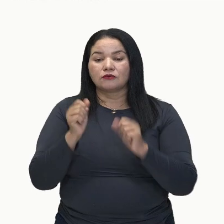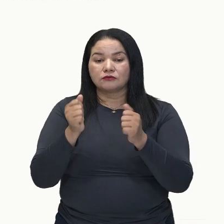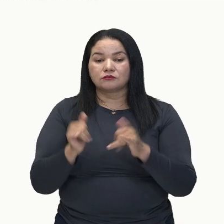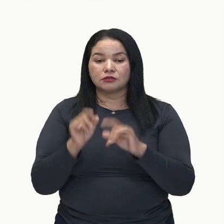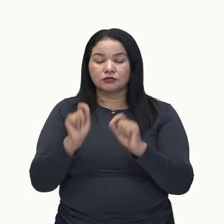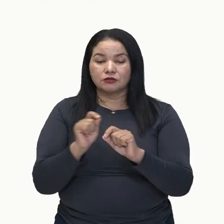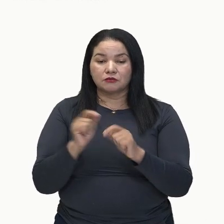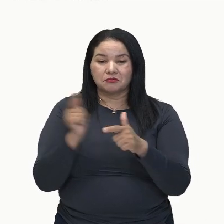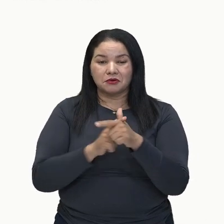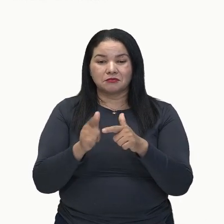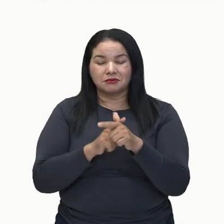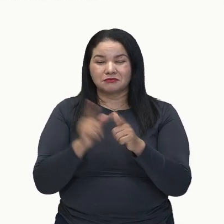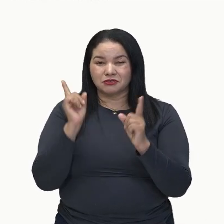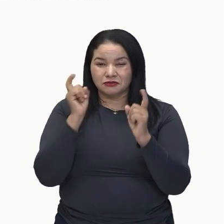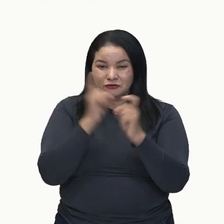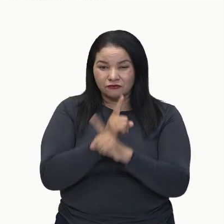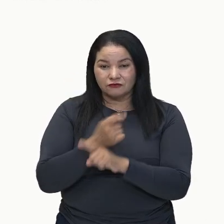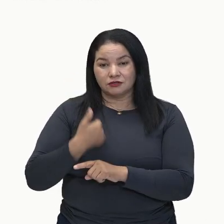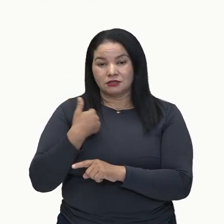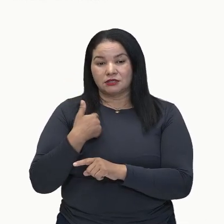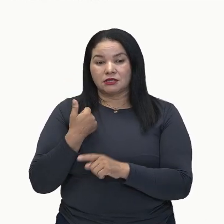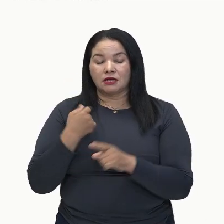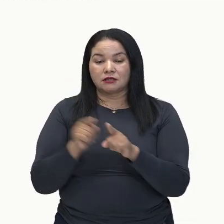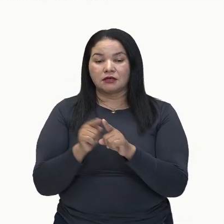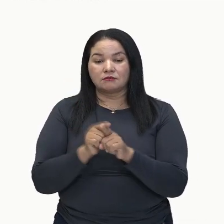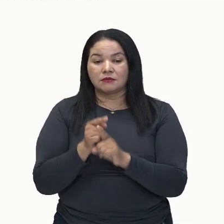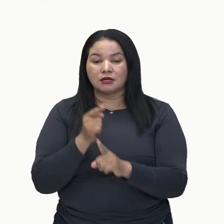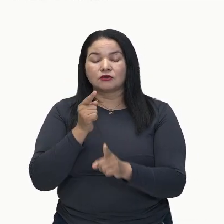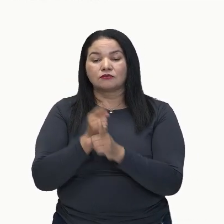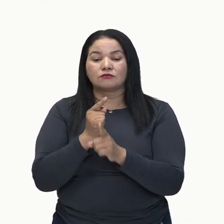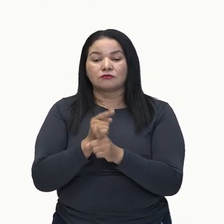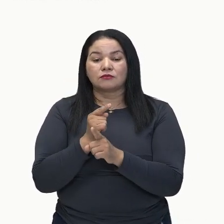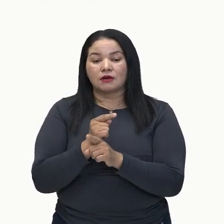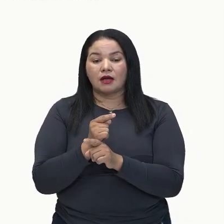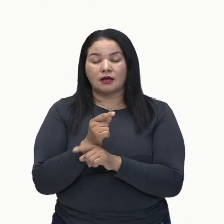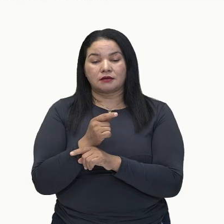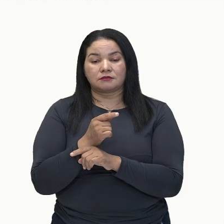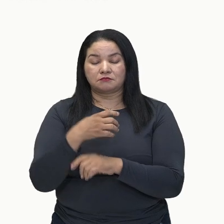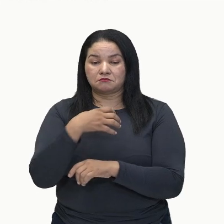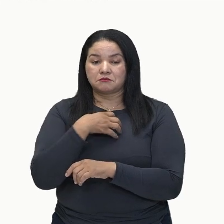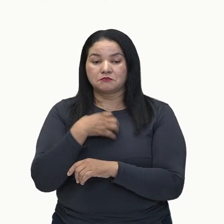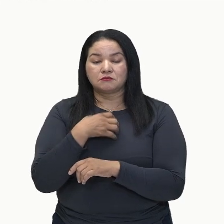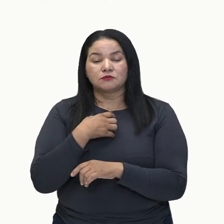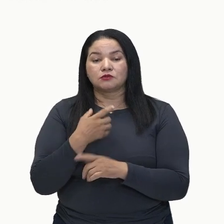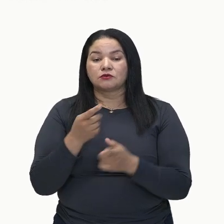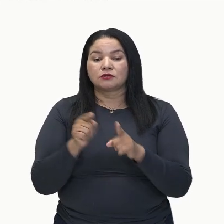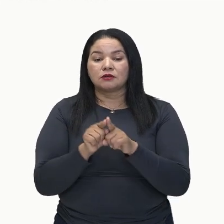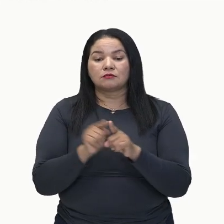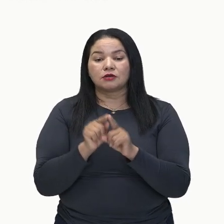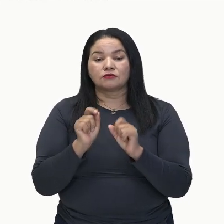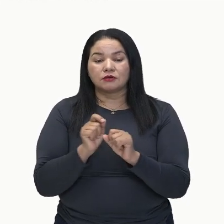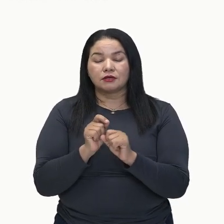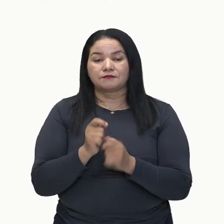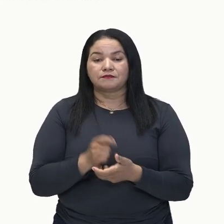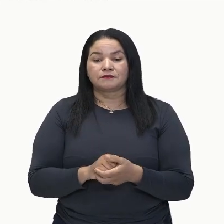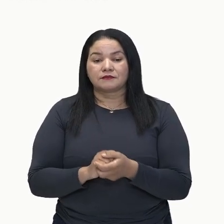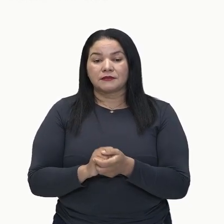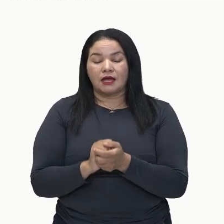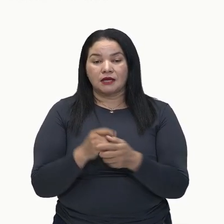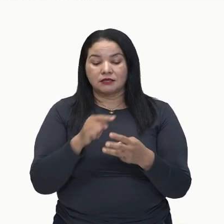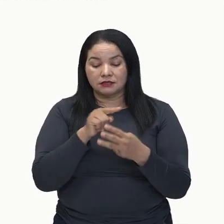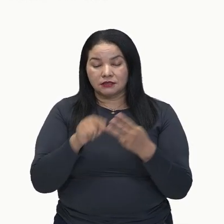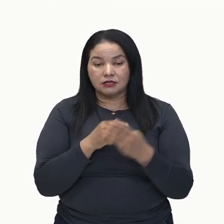problemas típicos de sua idade e passa a se descobrir enquanto pessoa, ao mesmo tempo em que tenta reprimir seus 3 grandes